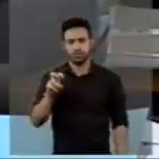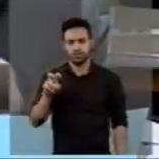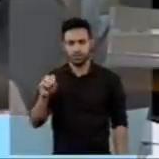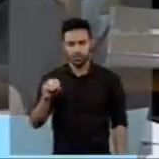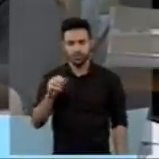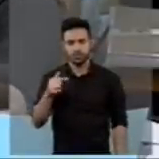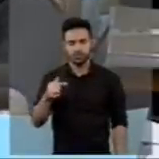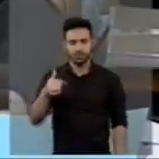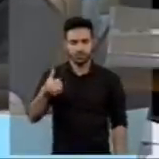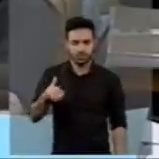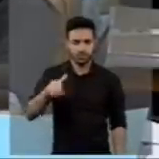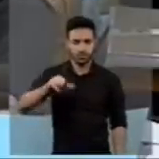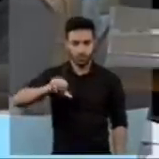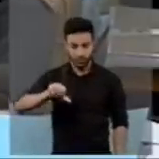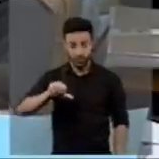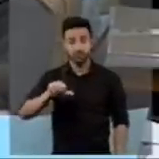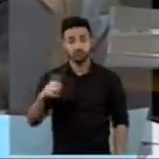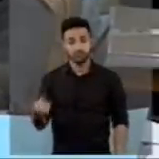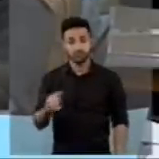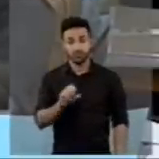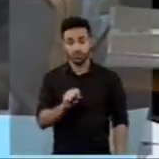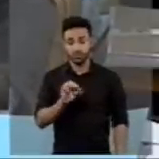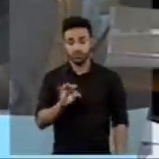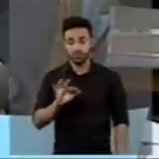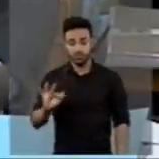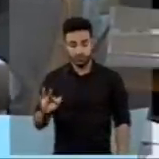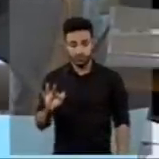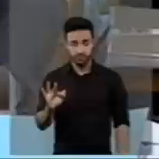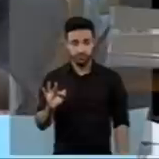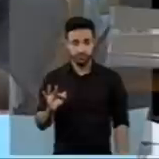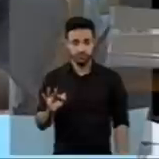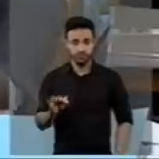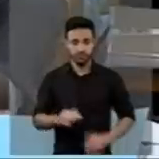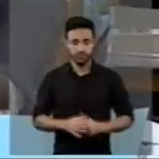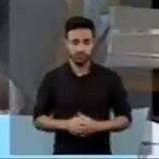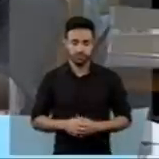550-769, o Supremo Tribunal Federal